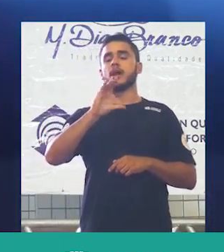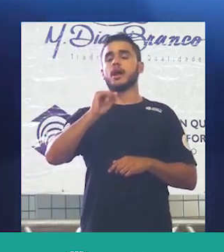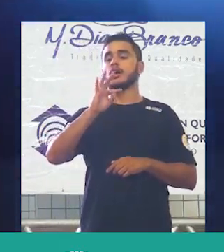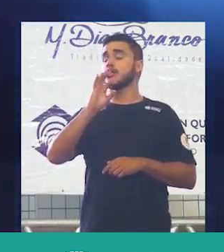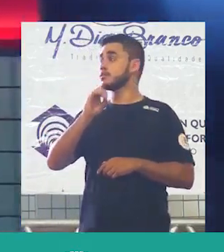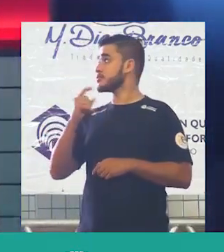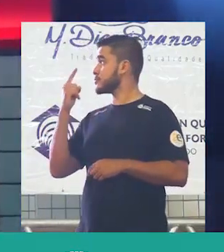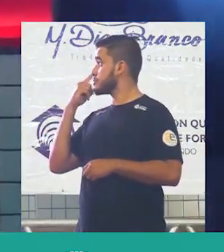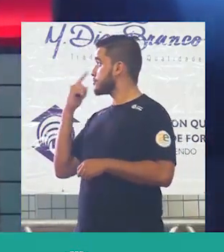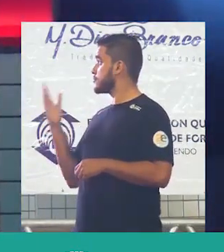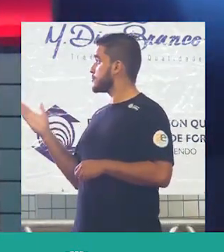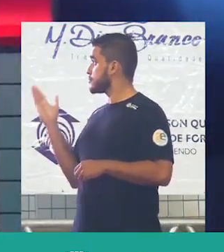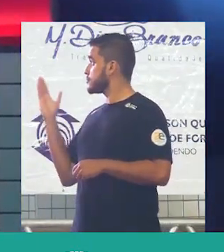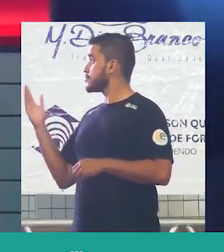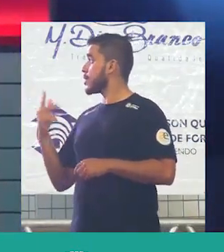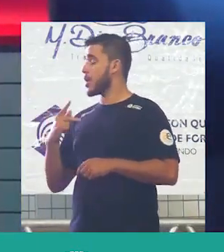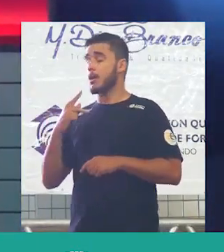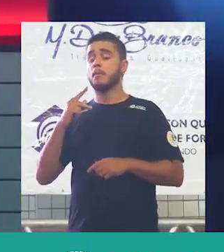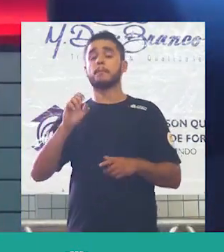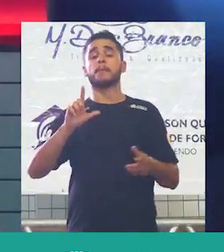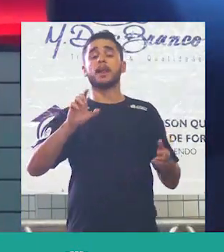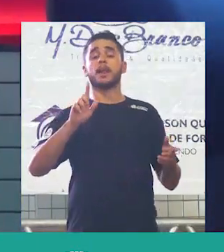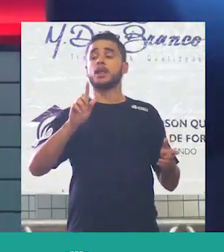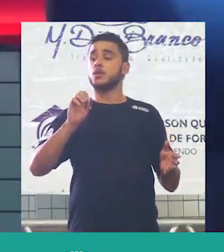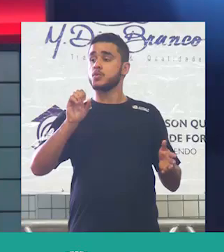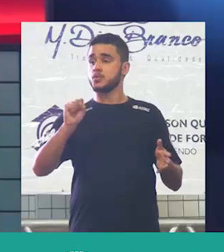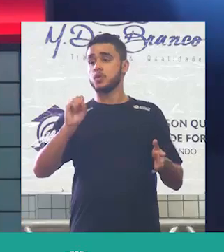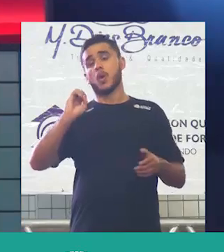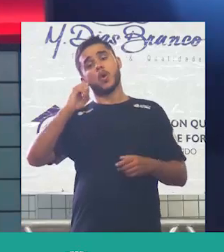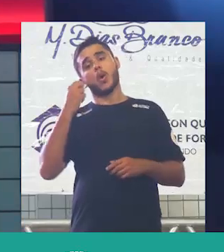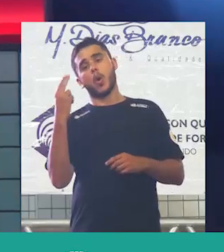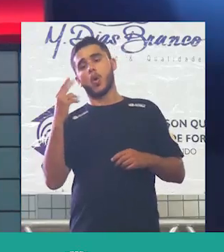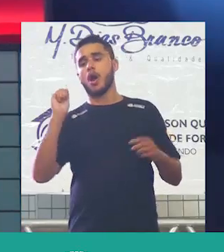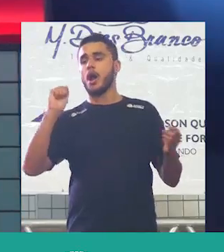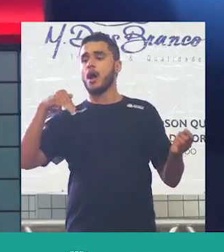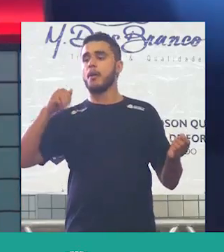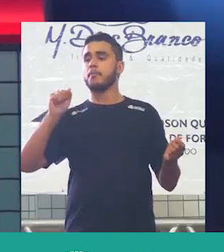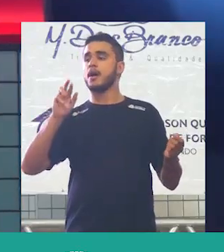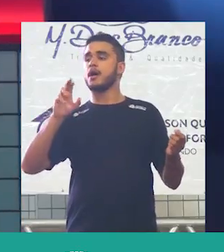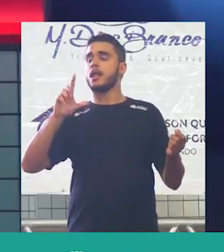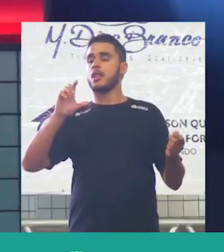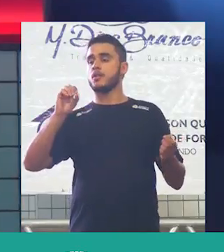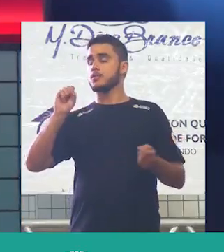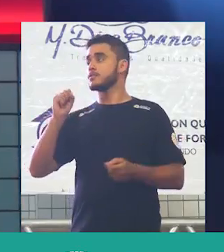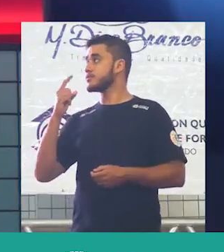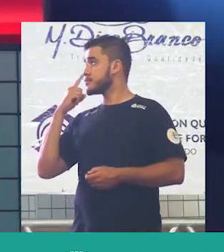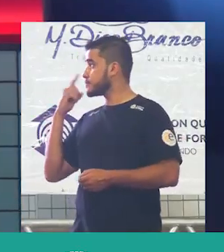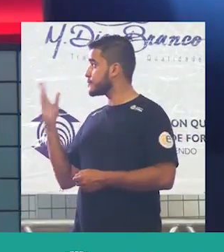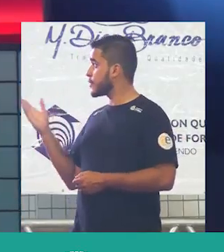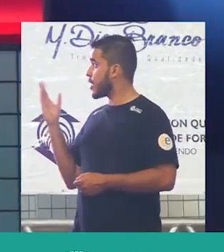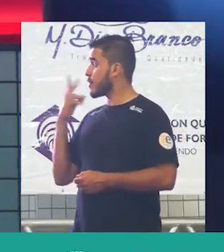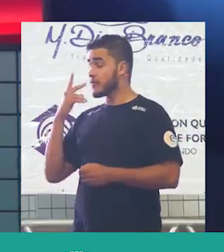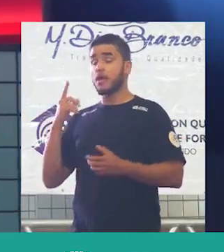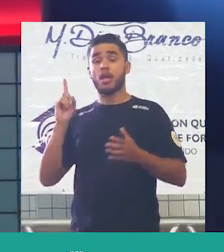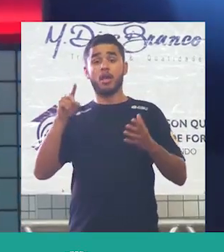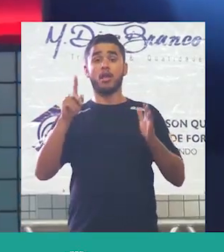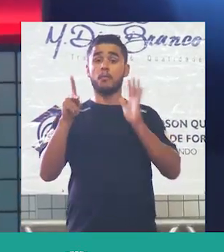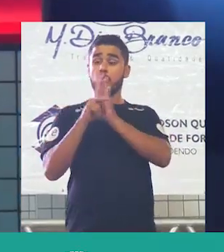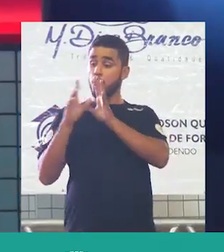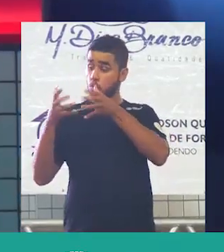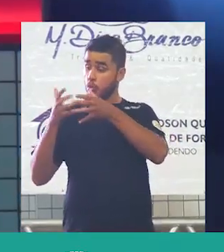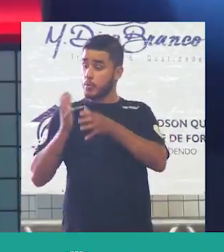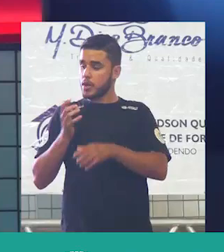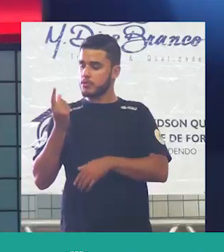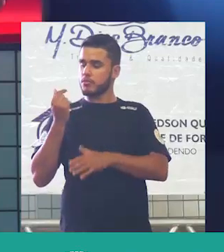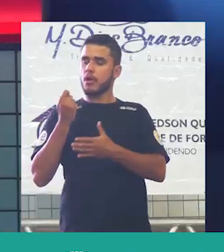ou sindicatos amarelos. Esses sindicatos, eles eram financiados pela classe patronal e,